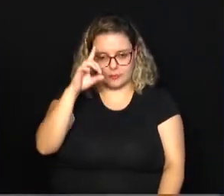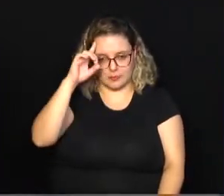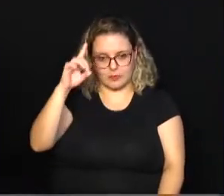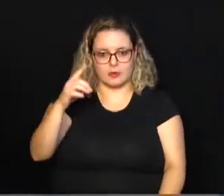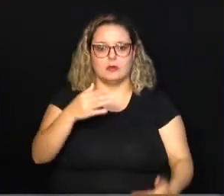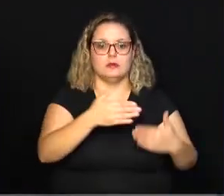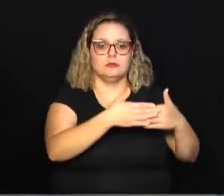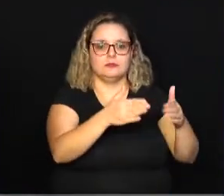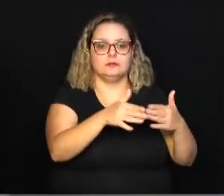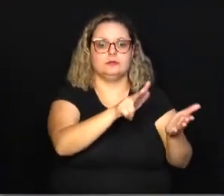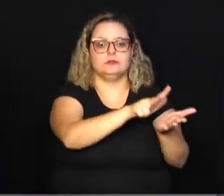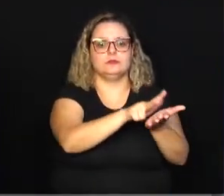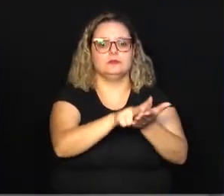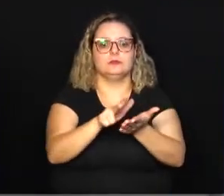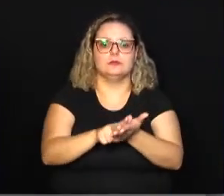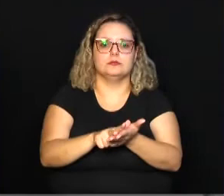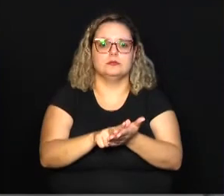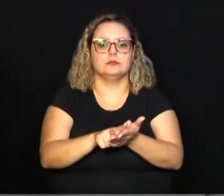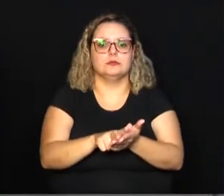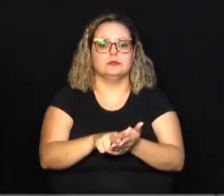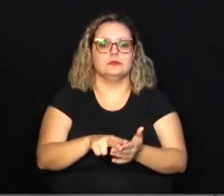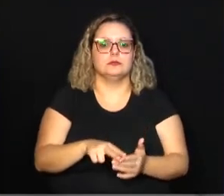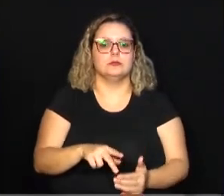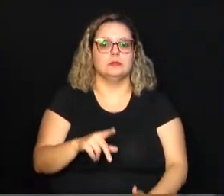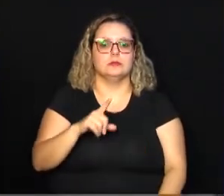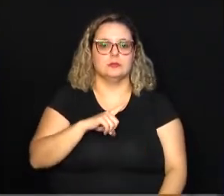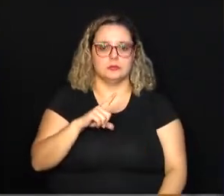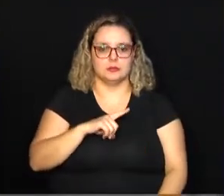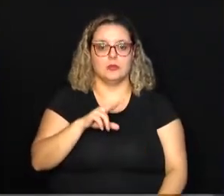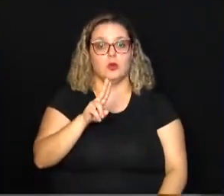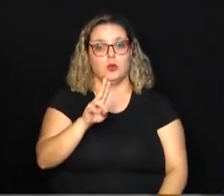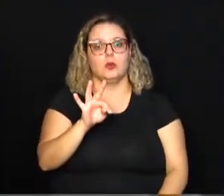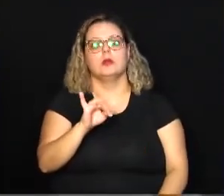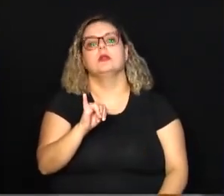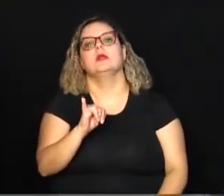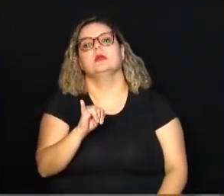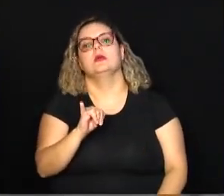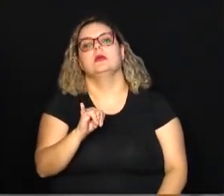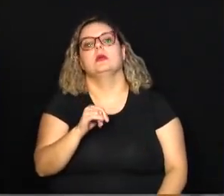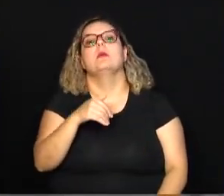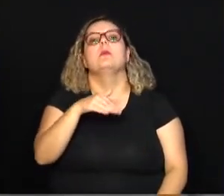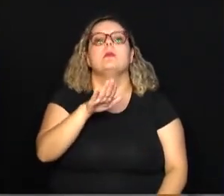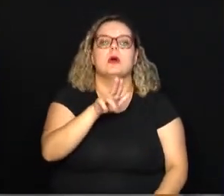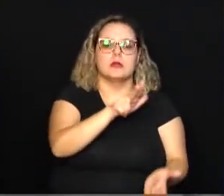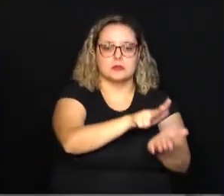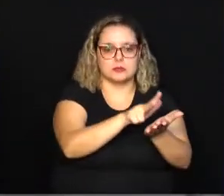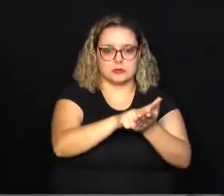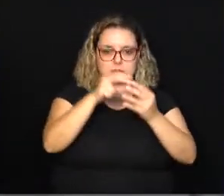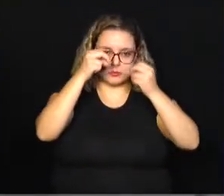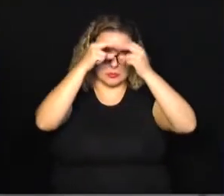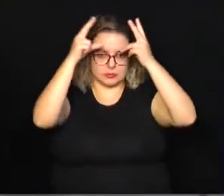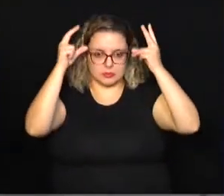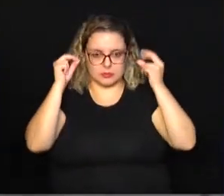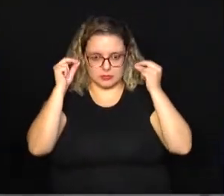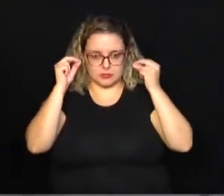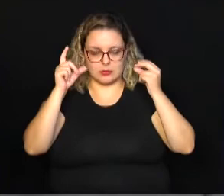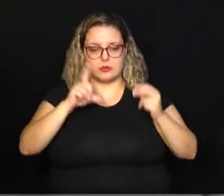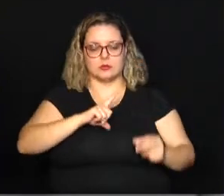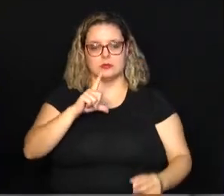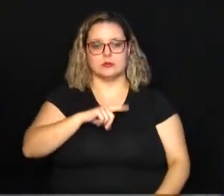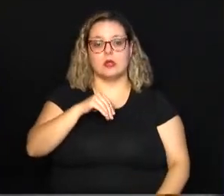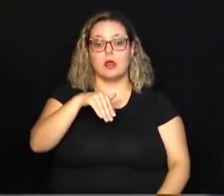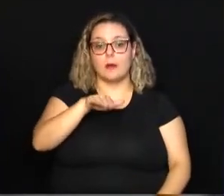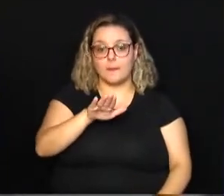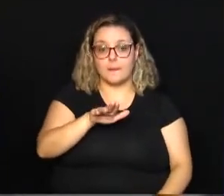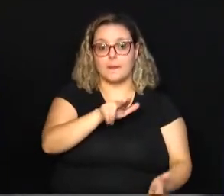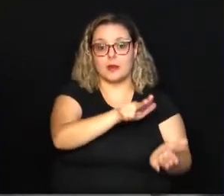estou me programando no Mário Gatti, além de tudo que tem aqui, de UTI. Mais os leitos de enfermaria, eu vou ter mais leitos do que